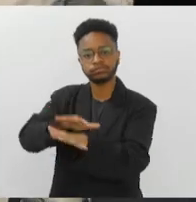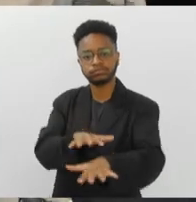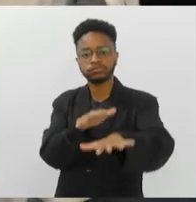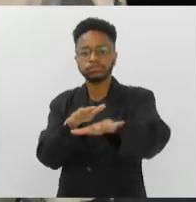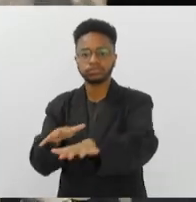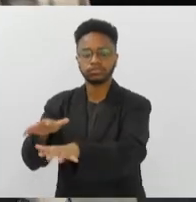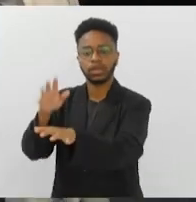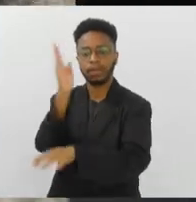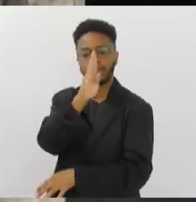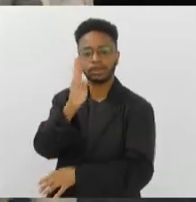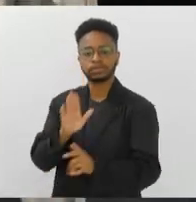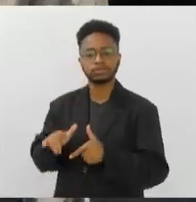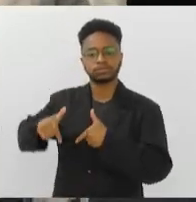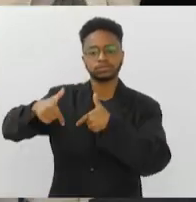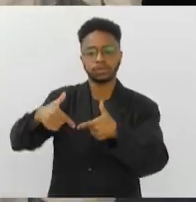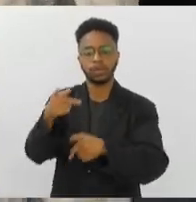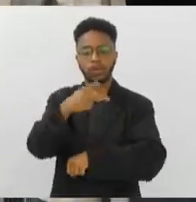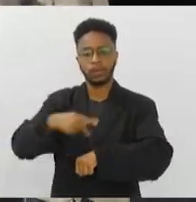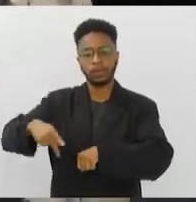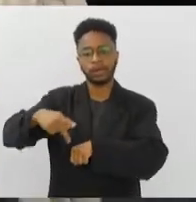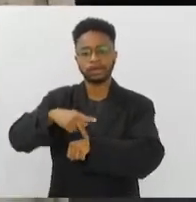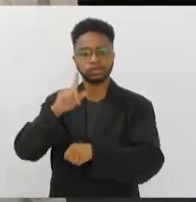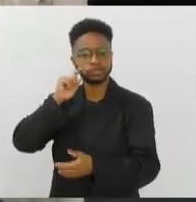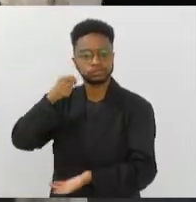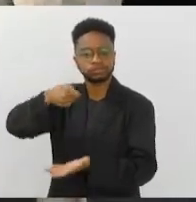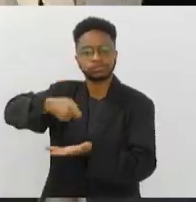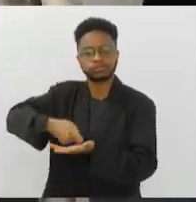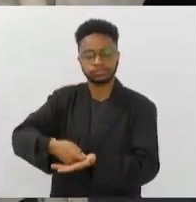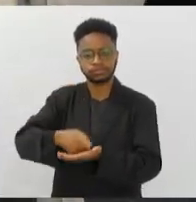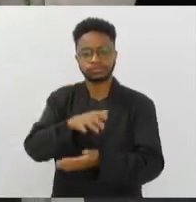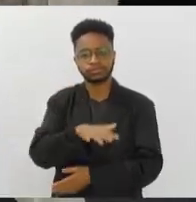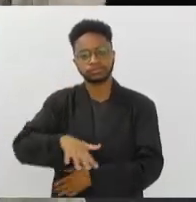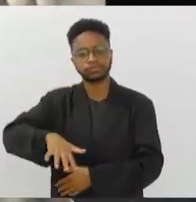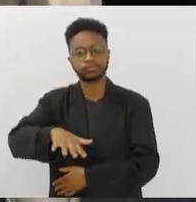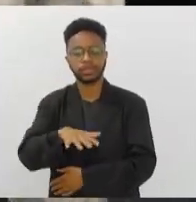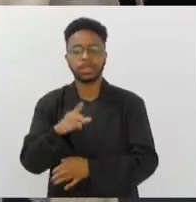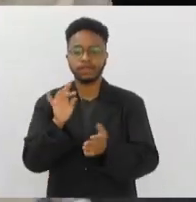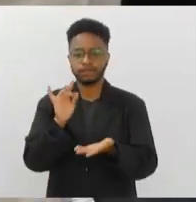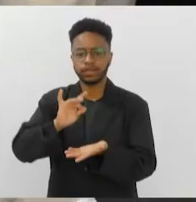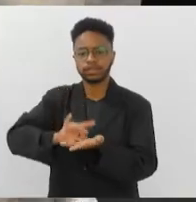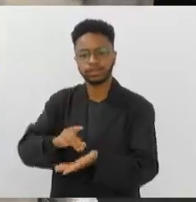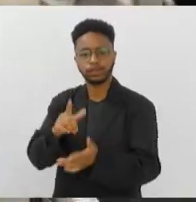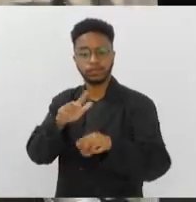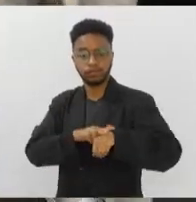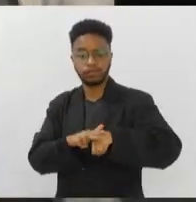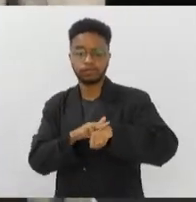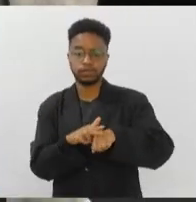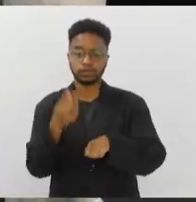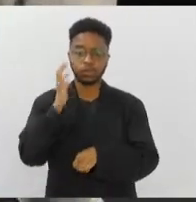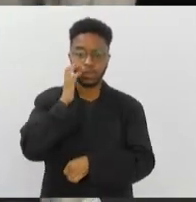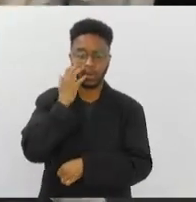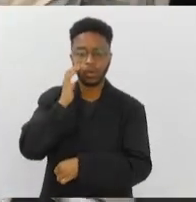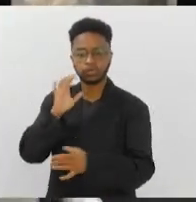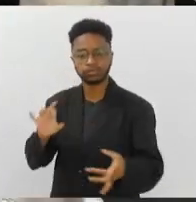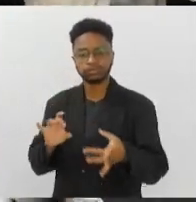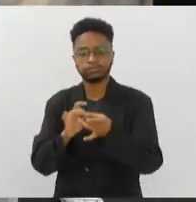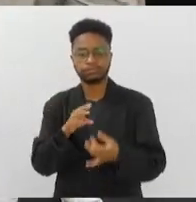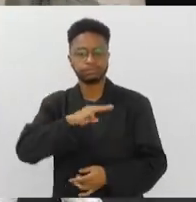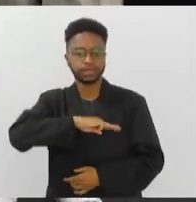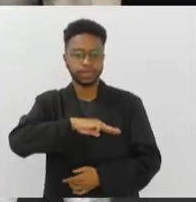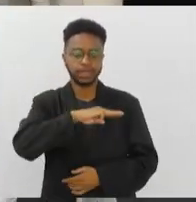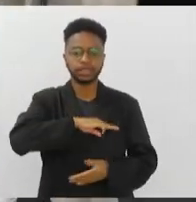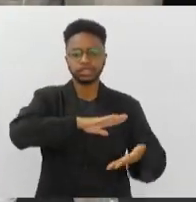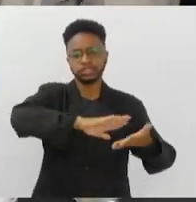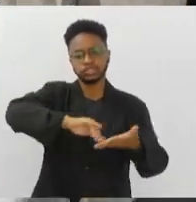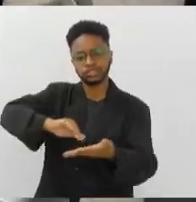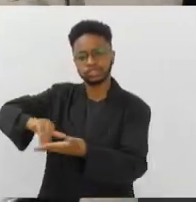Se faz um país de desses javelões, são verde rosas no tchalões. Mangueira, tira a